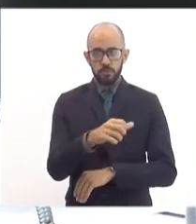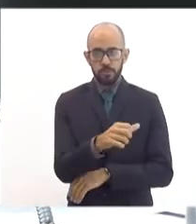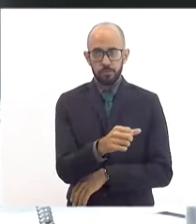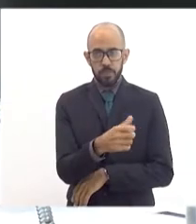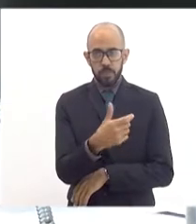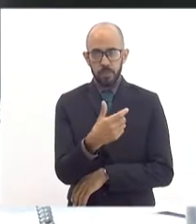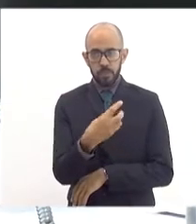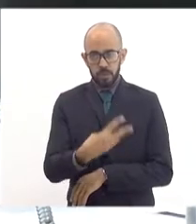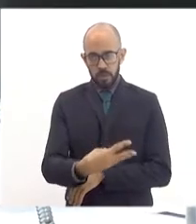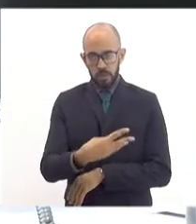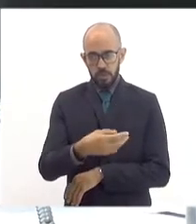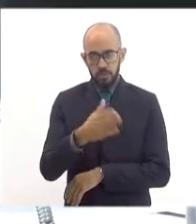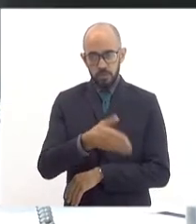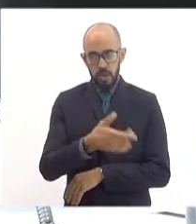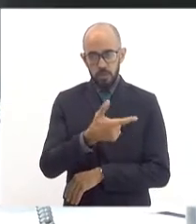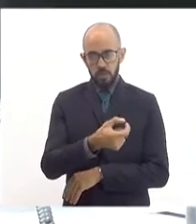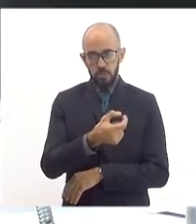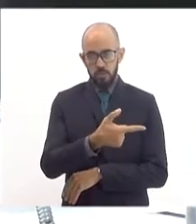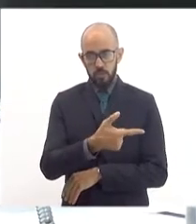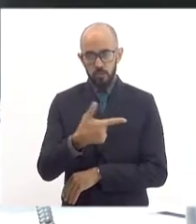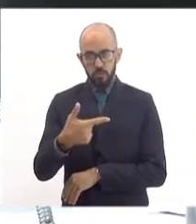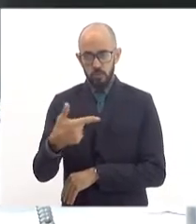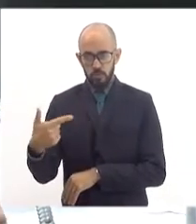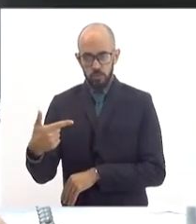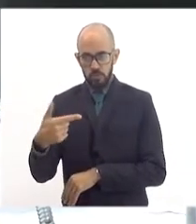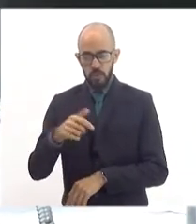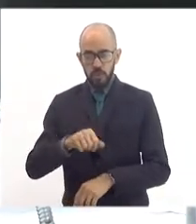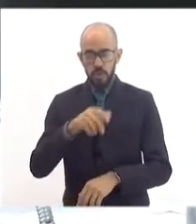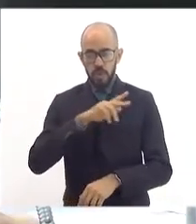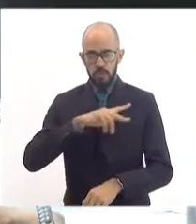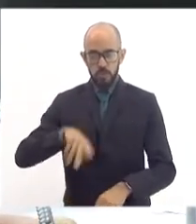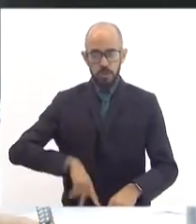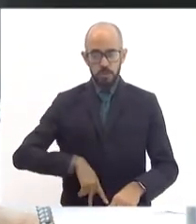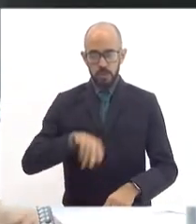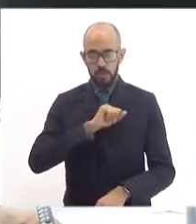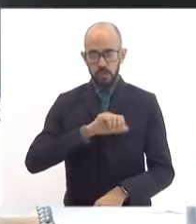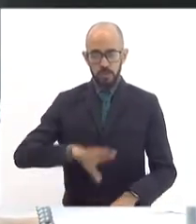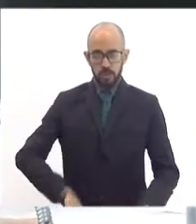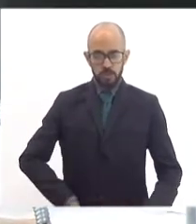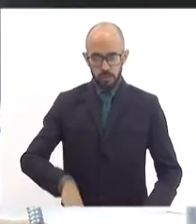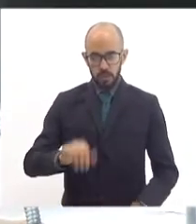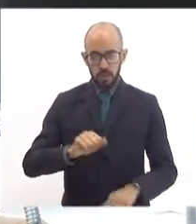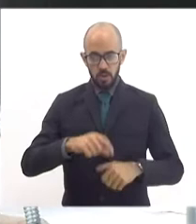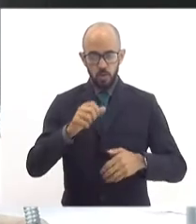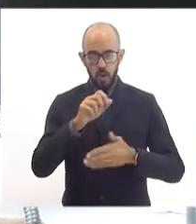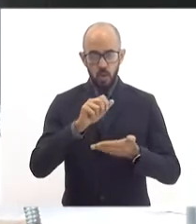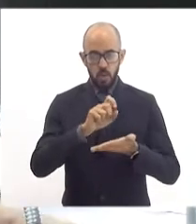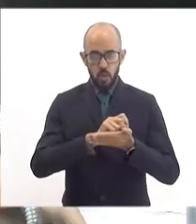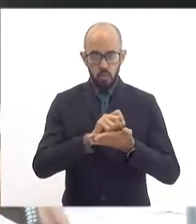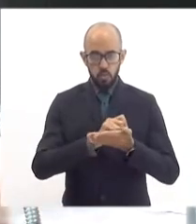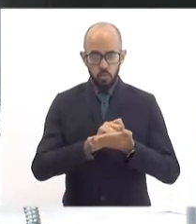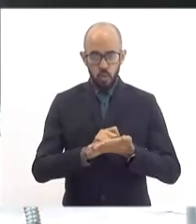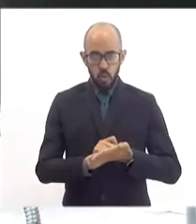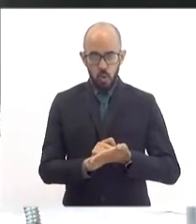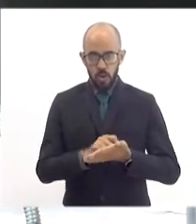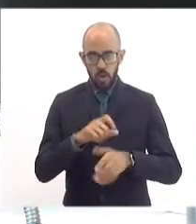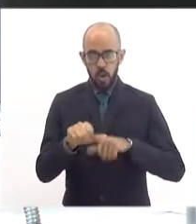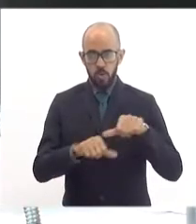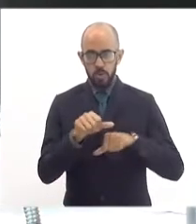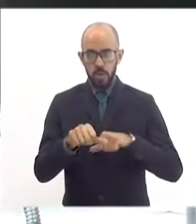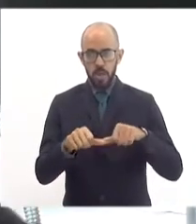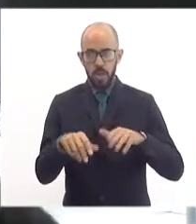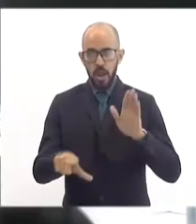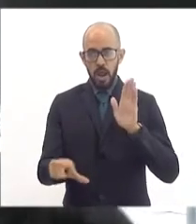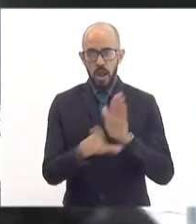de 22, de autoria do presidente da Casa, deputado André Ceciliano, que altera a lei